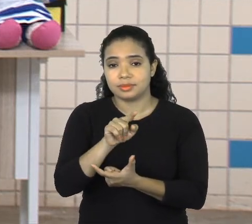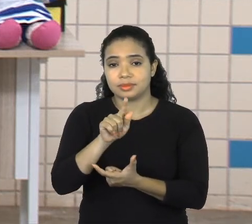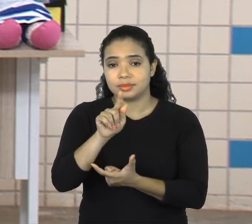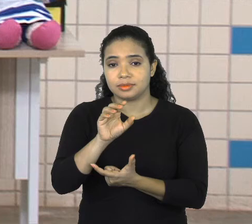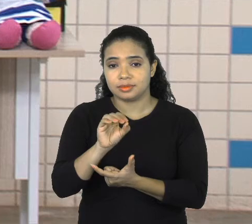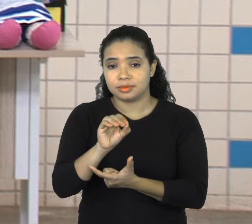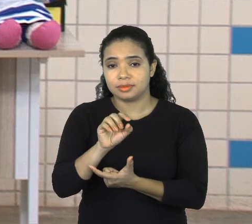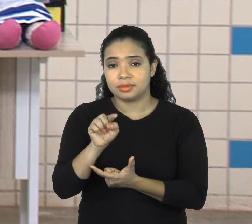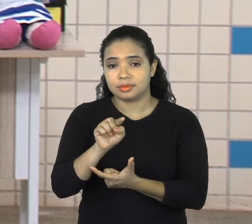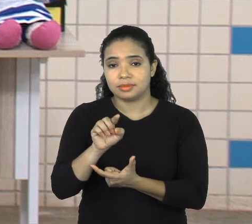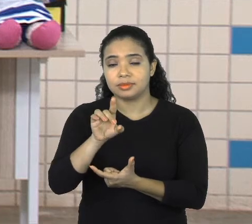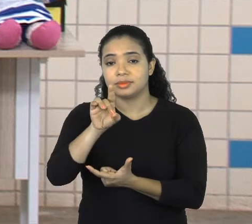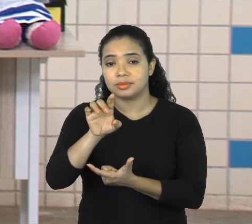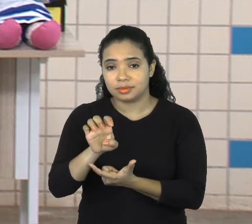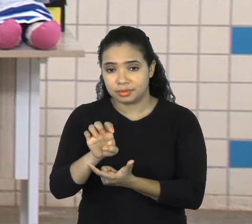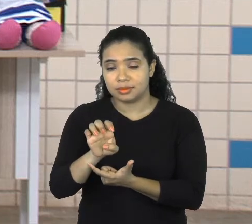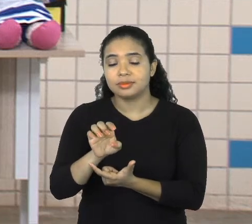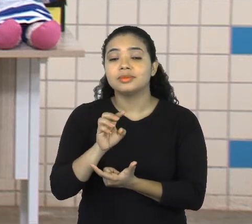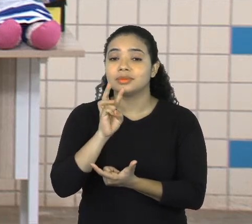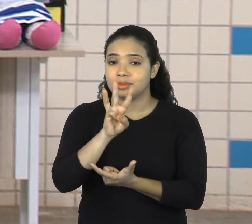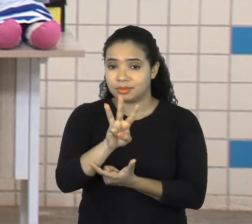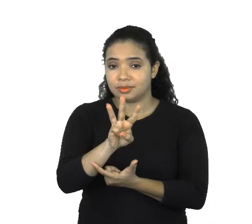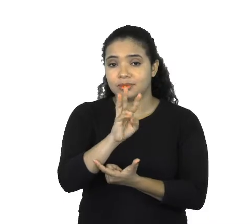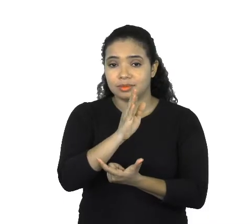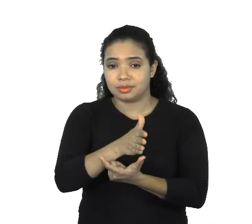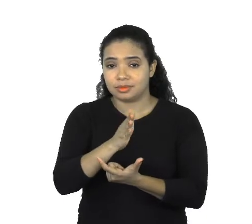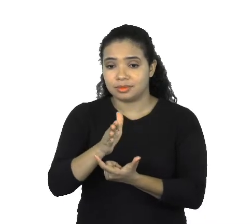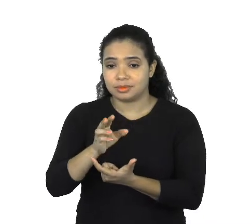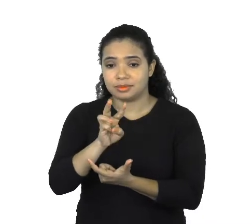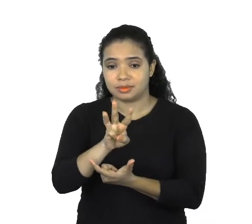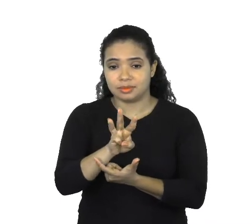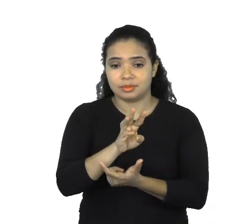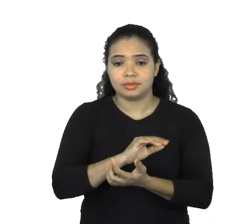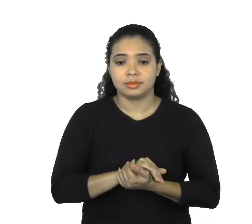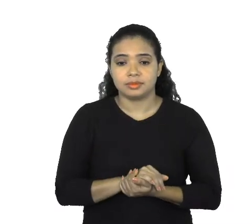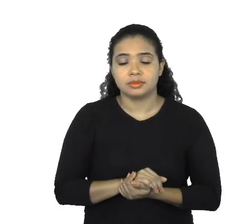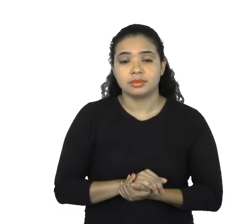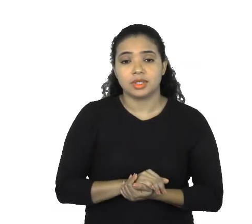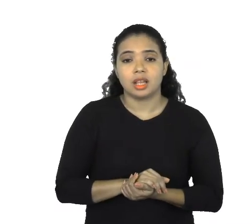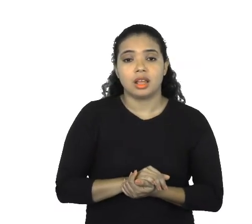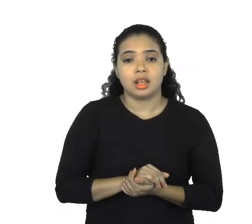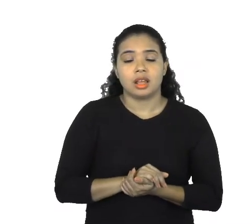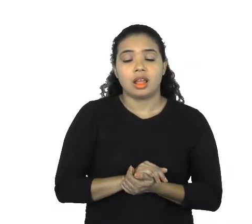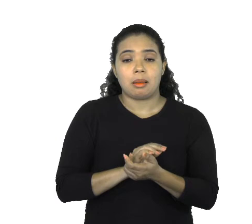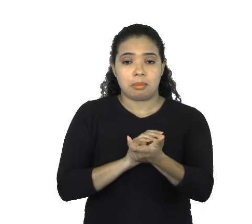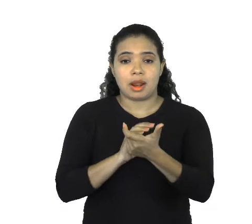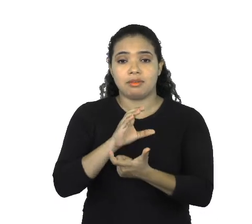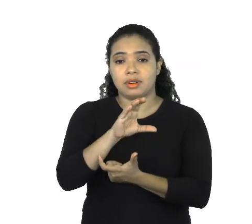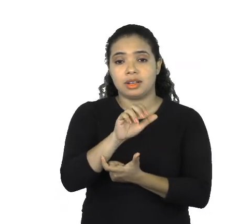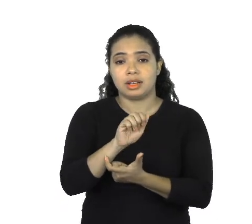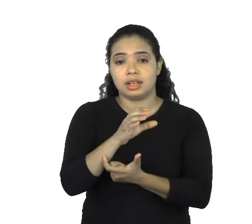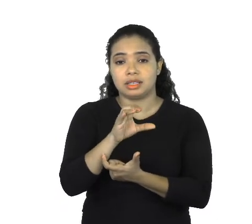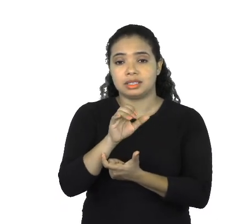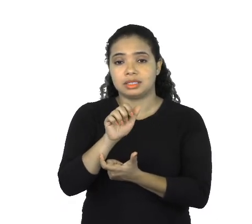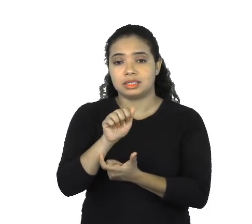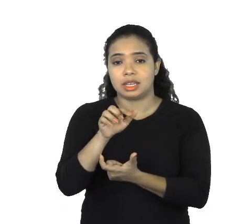Bigode. Quantas sílabas? 3. A palavra caçador está na terceira palavra